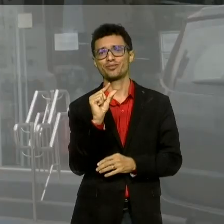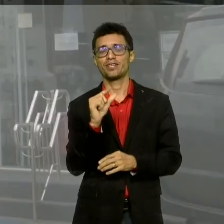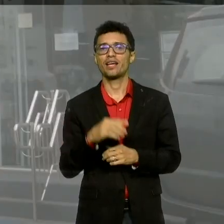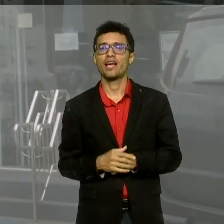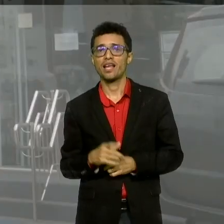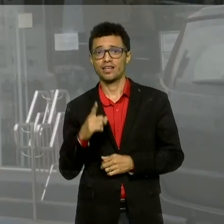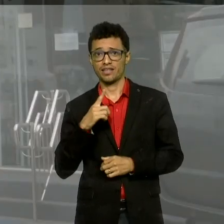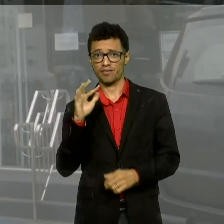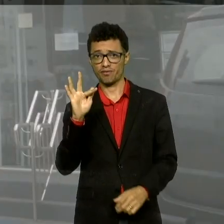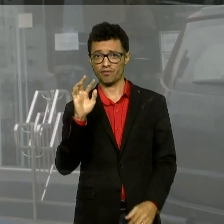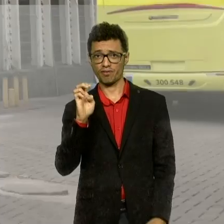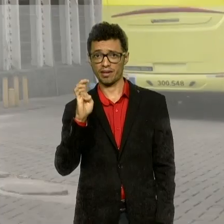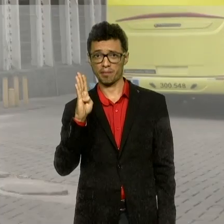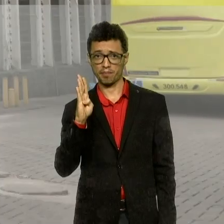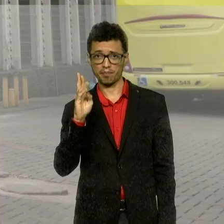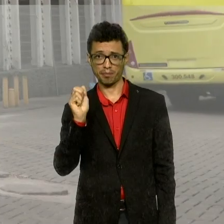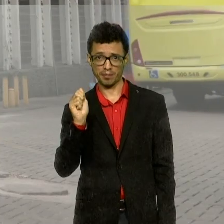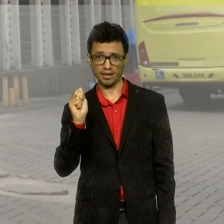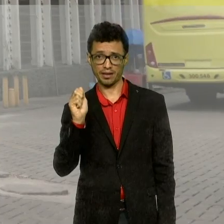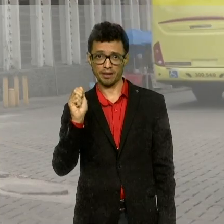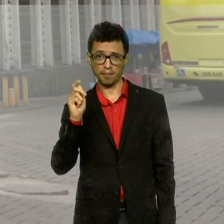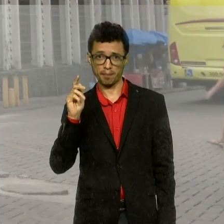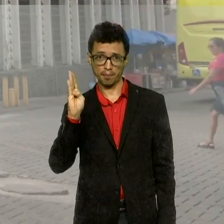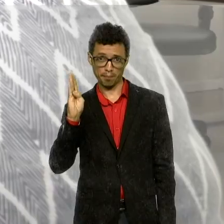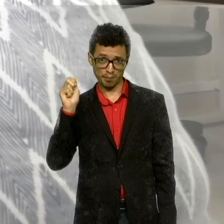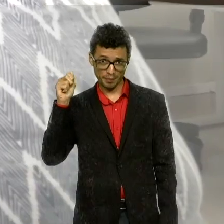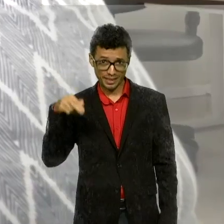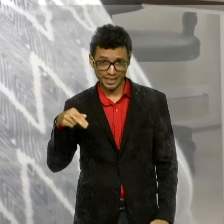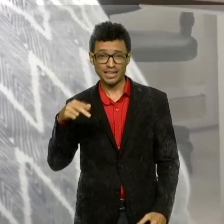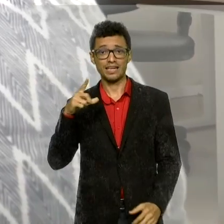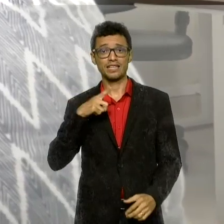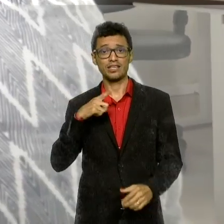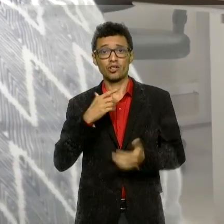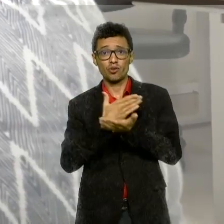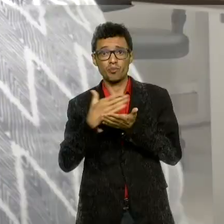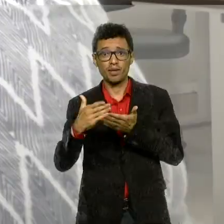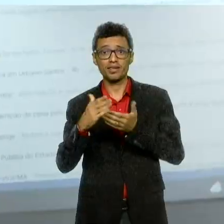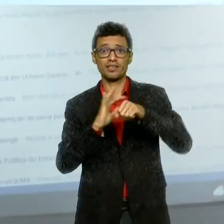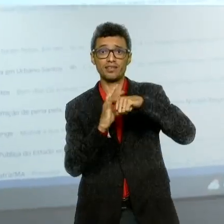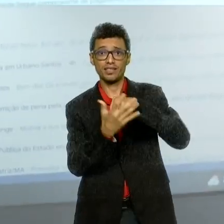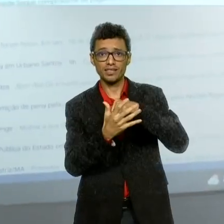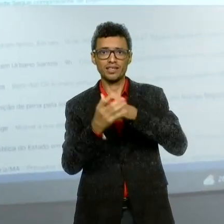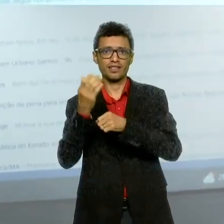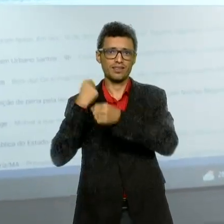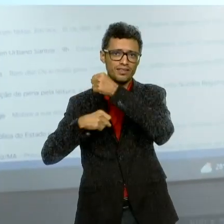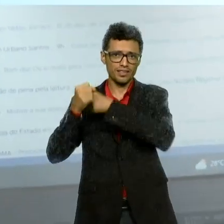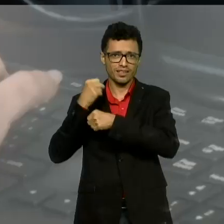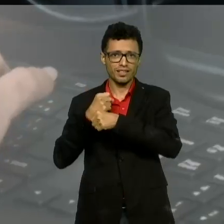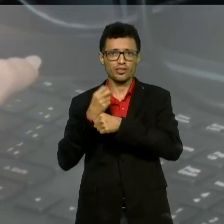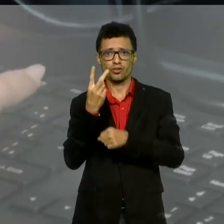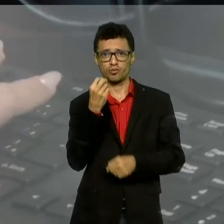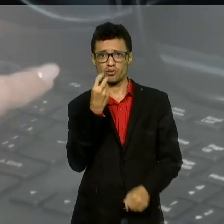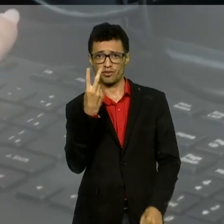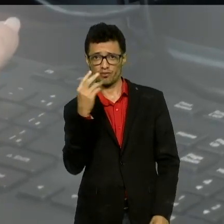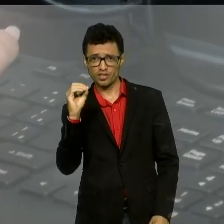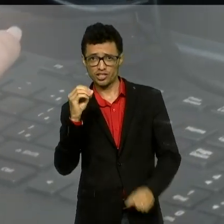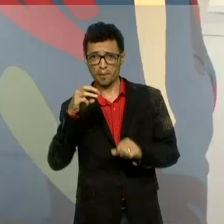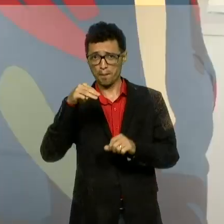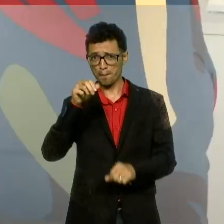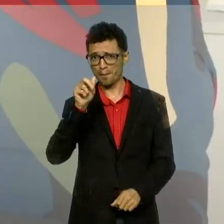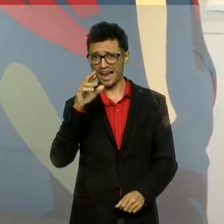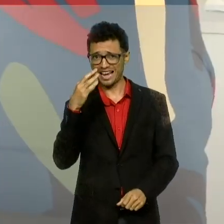Brasileira de bancos febraban desde o início da pandemia em março de 2020 as tentativas de golpes financeiros contra